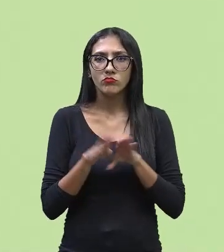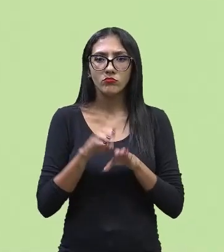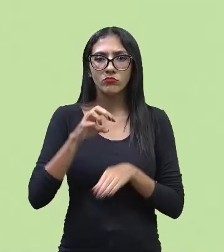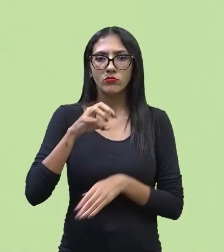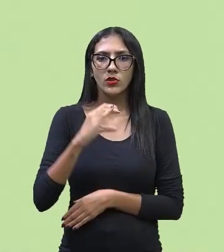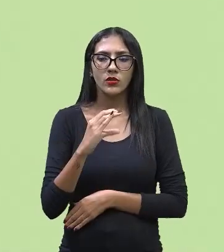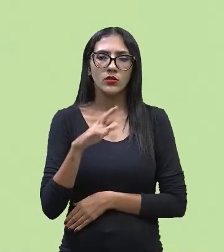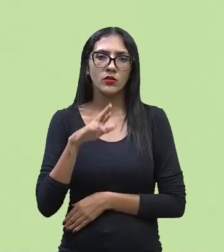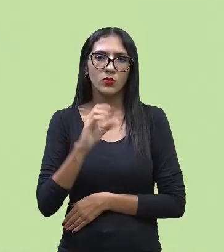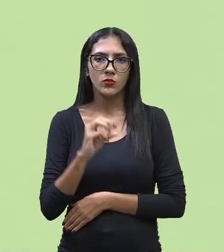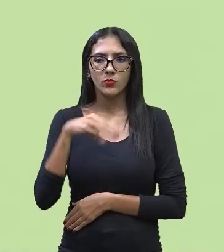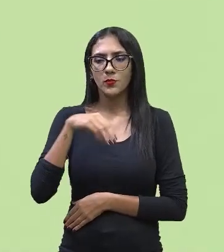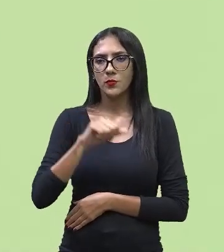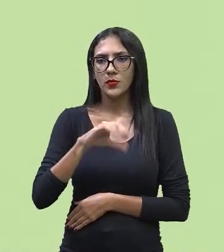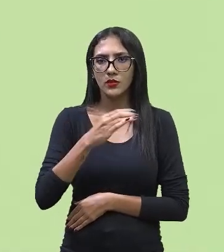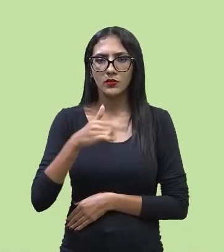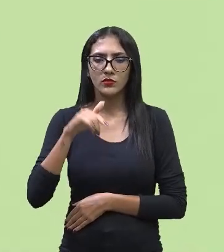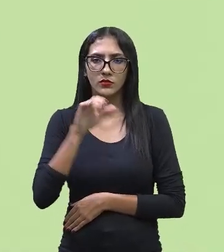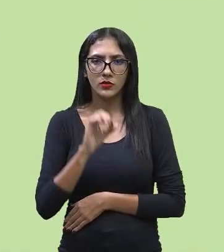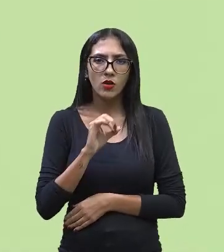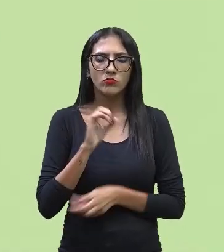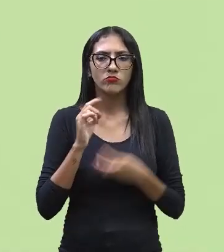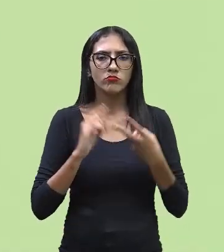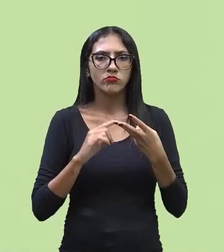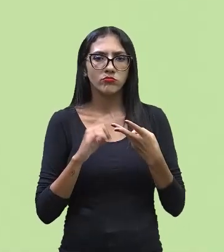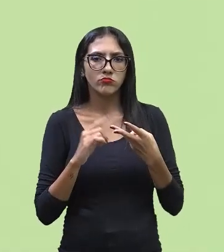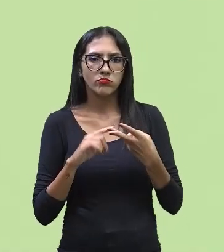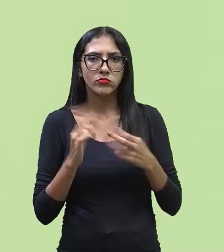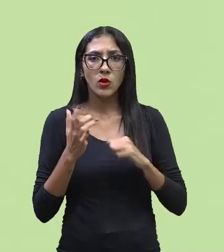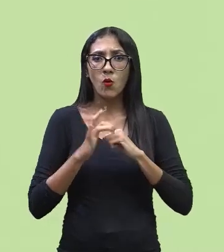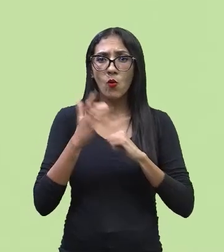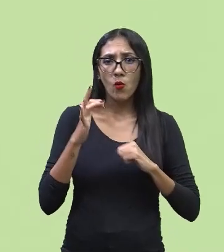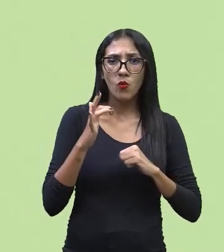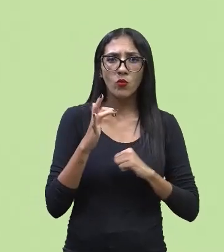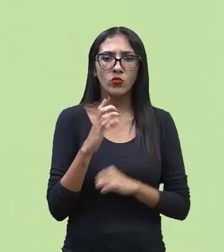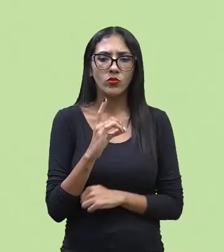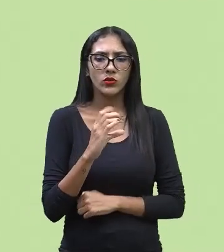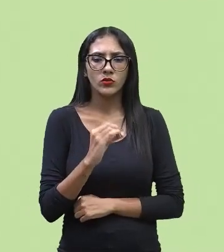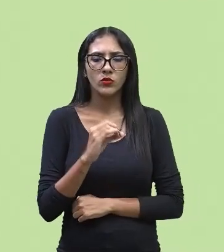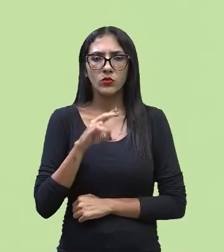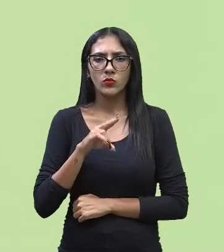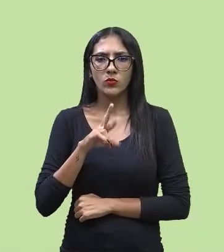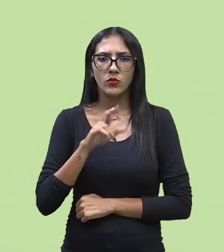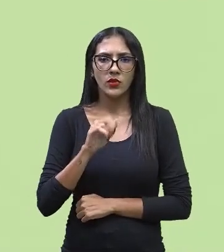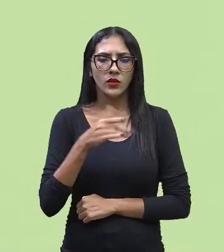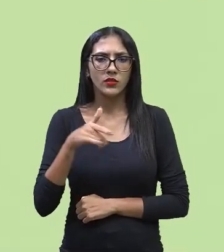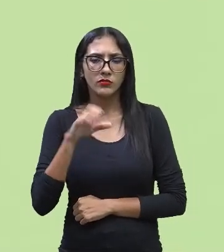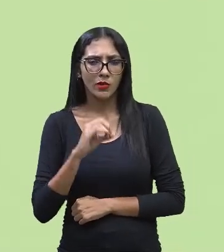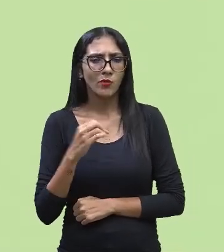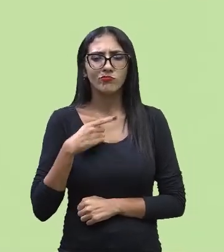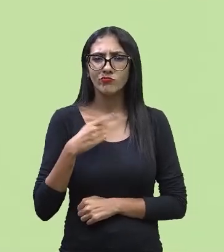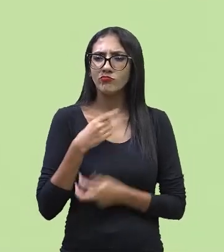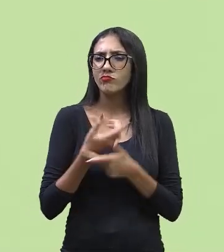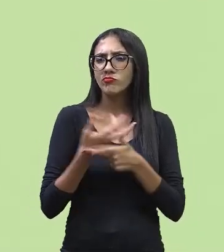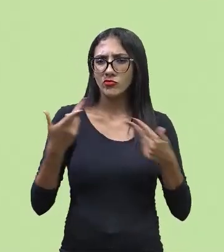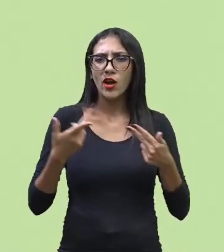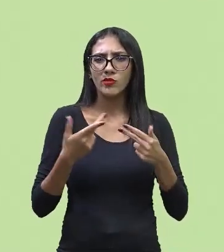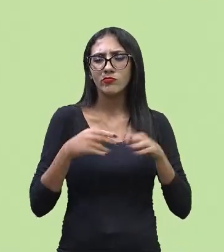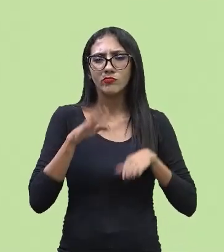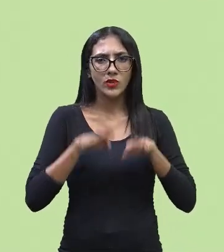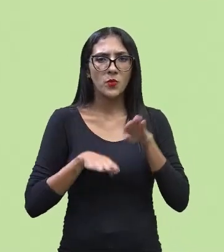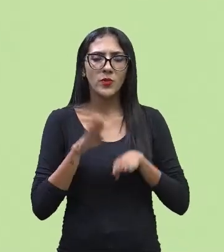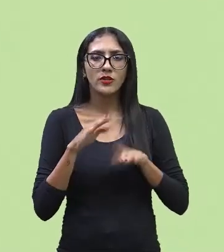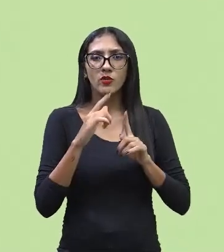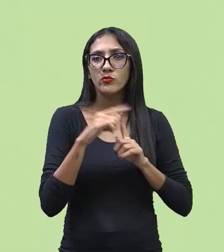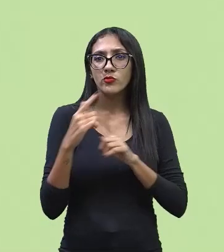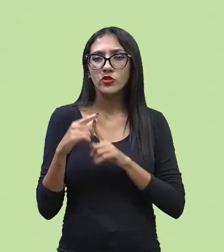cromeação ou cromação. Se for o ouro, é douração. Se for a prata, prateação e por aí vai, né? Dependendo do